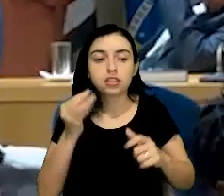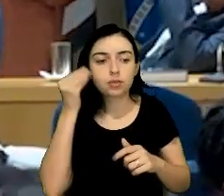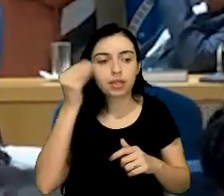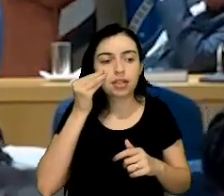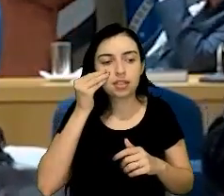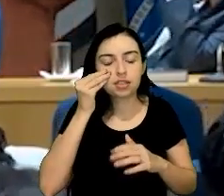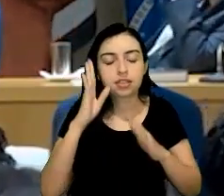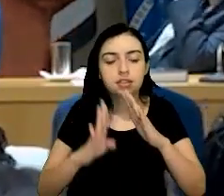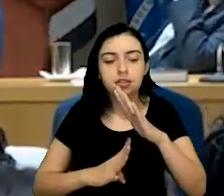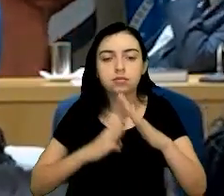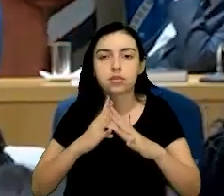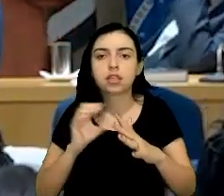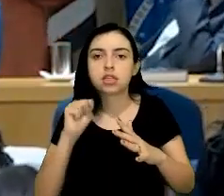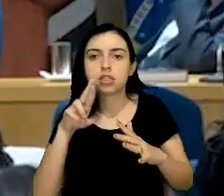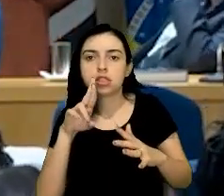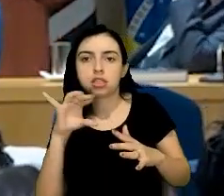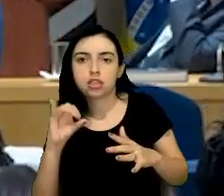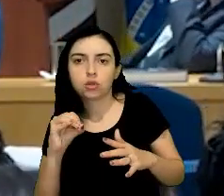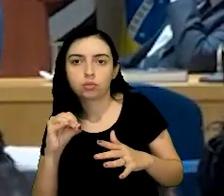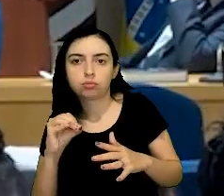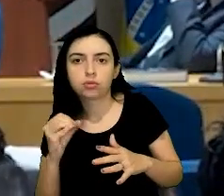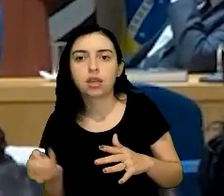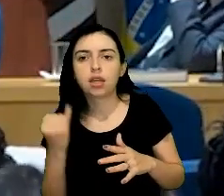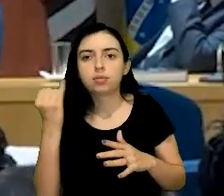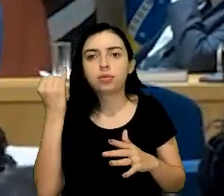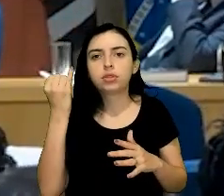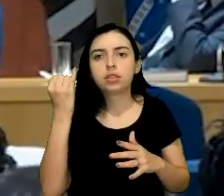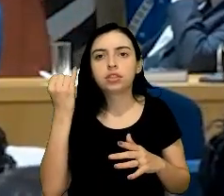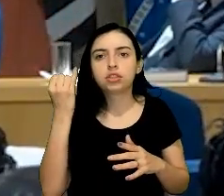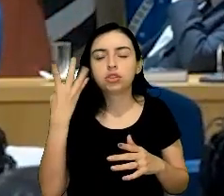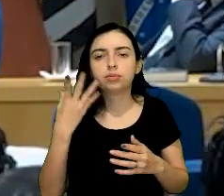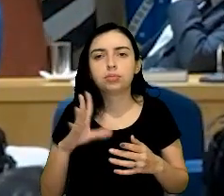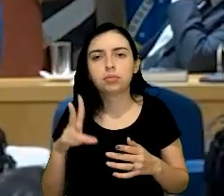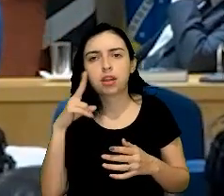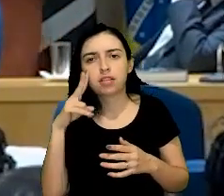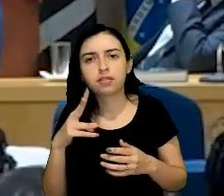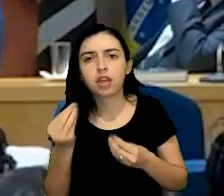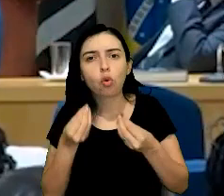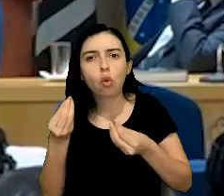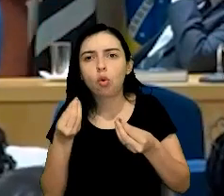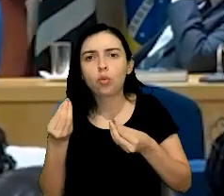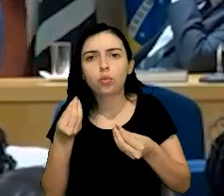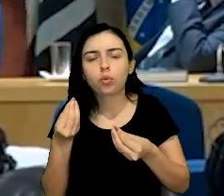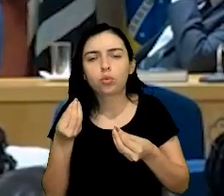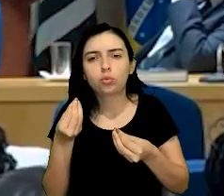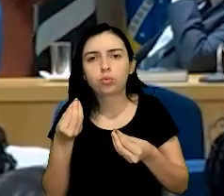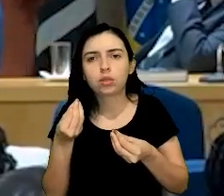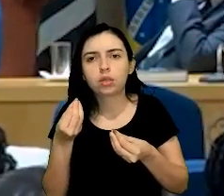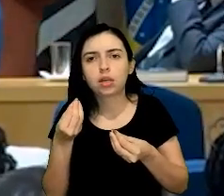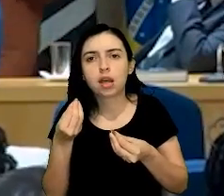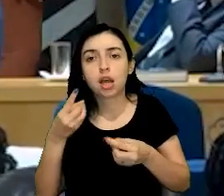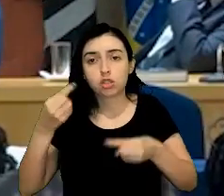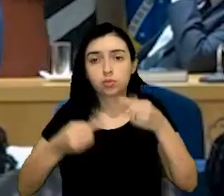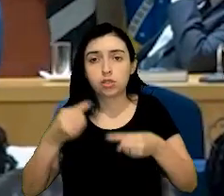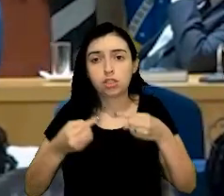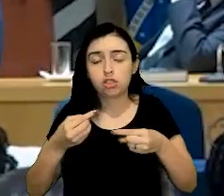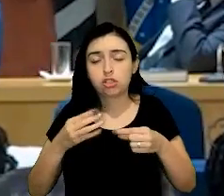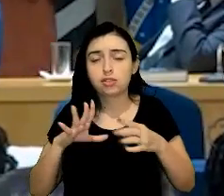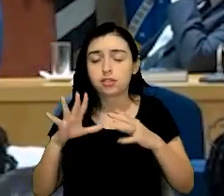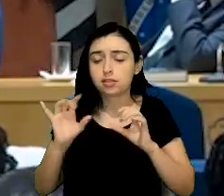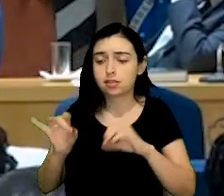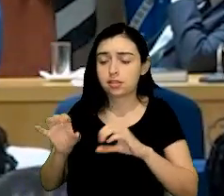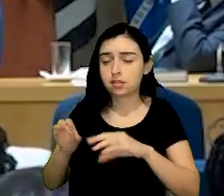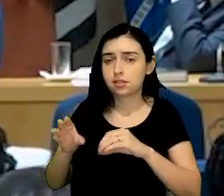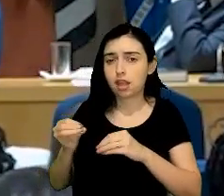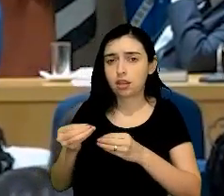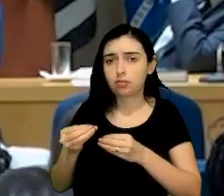síria-libanesa, ela é importante, e até importante para ver como que as políticas têm sido muito orientadas em que, chega um